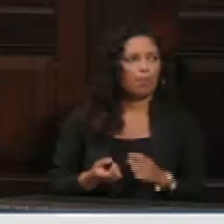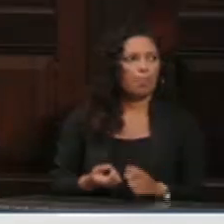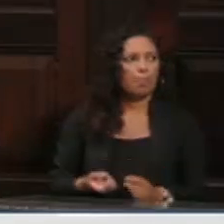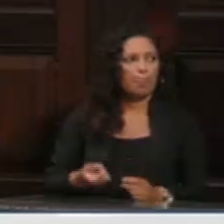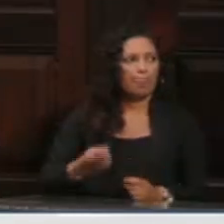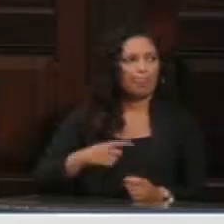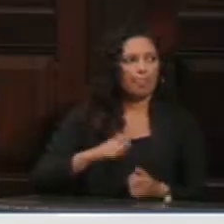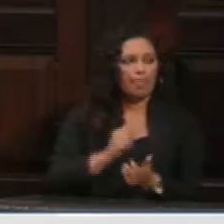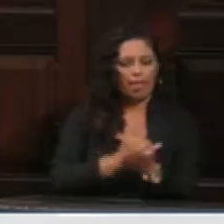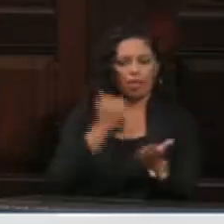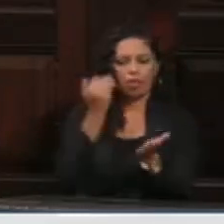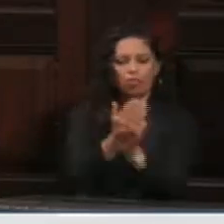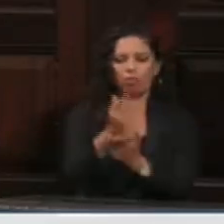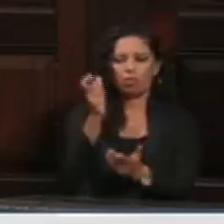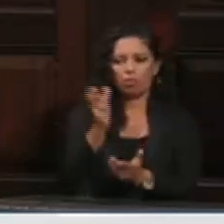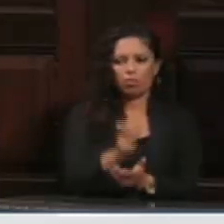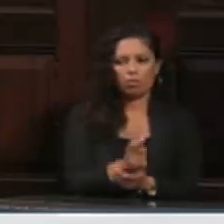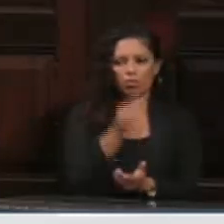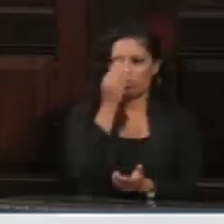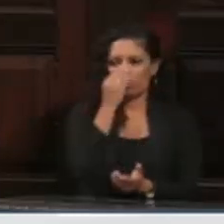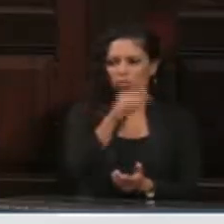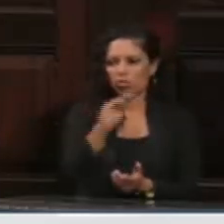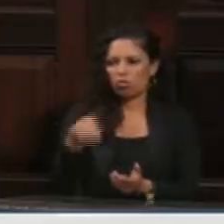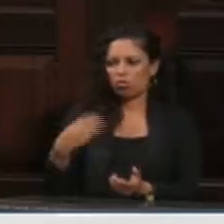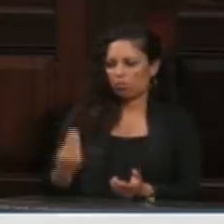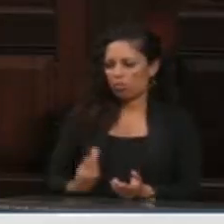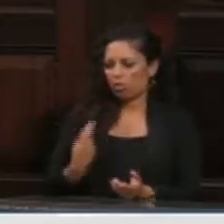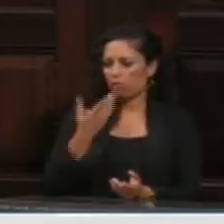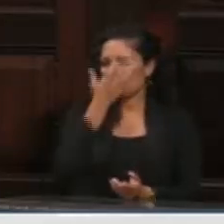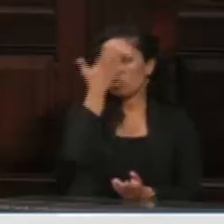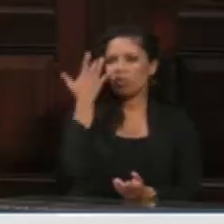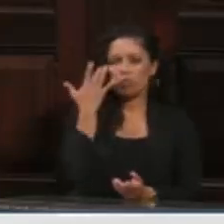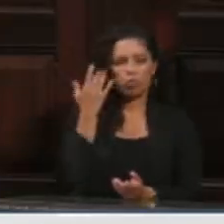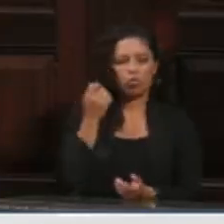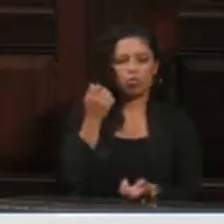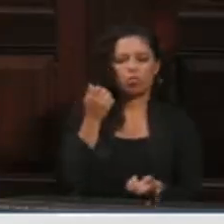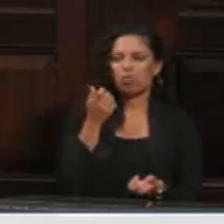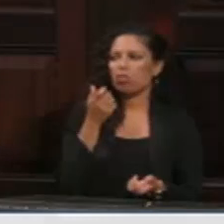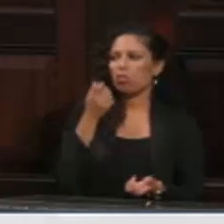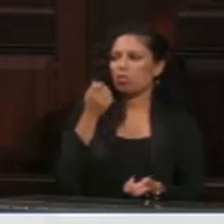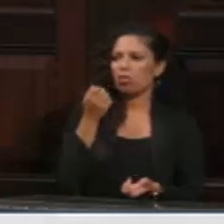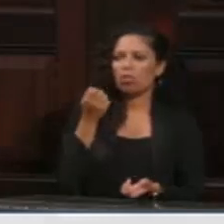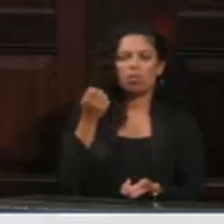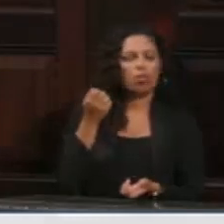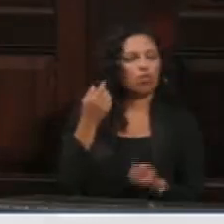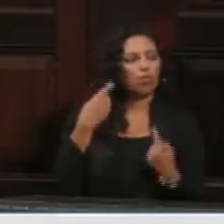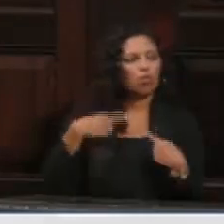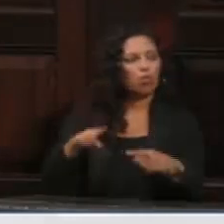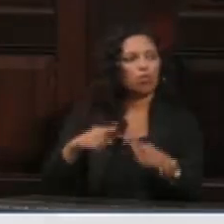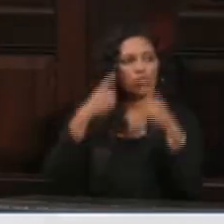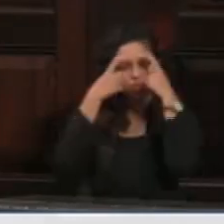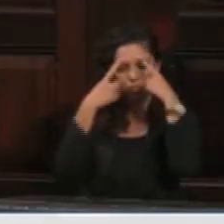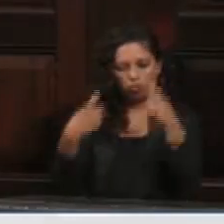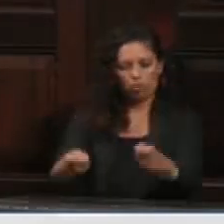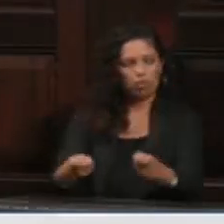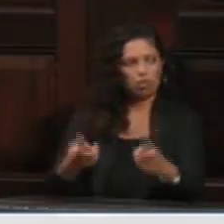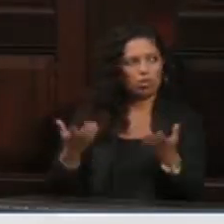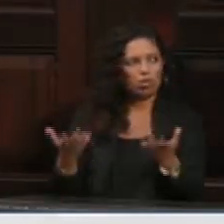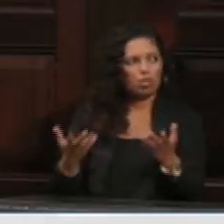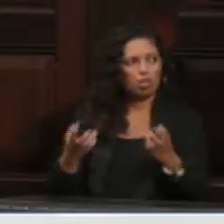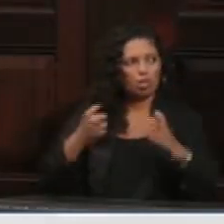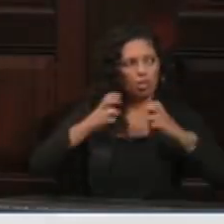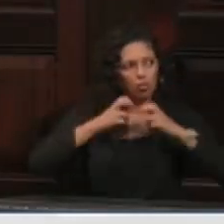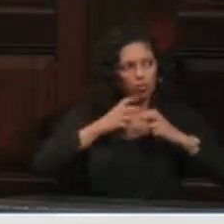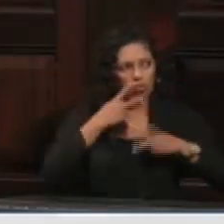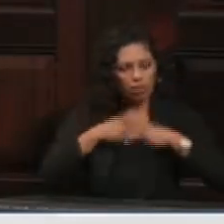preço da passagem, desprezo pela vida humana, crime que a Supervia